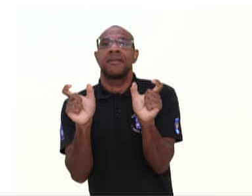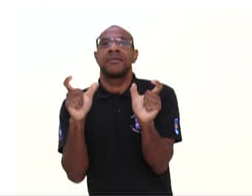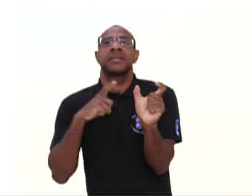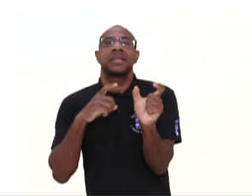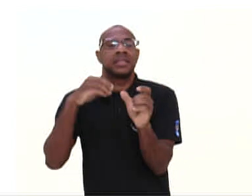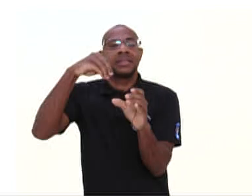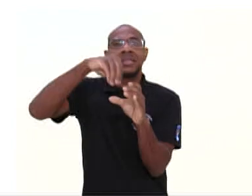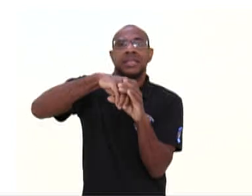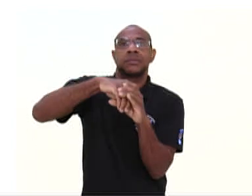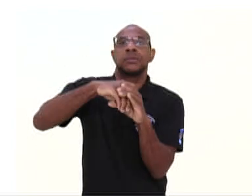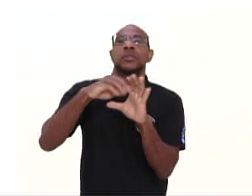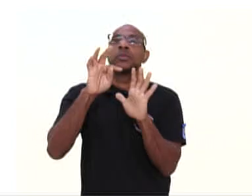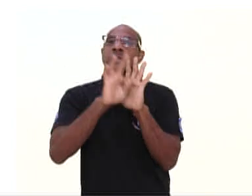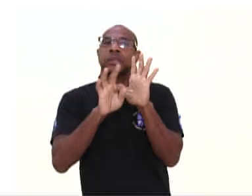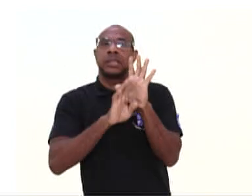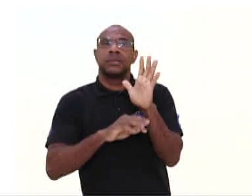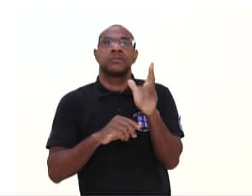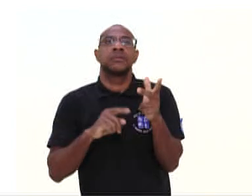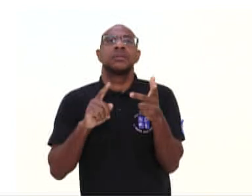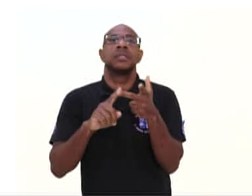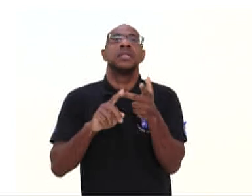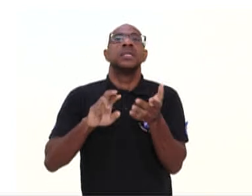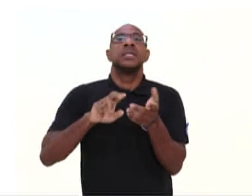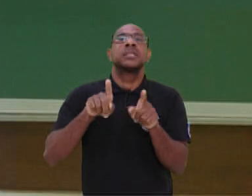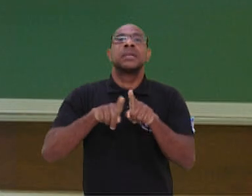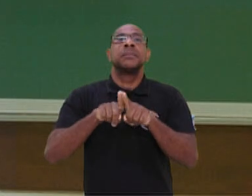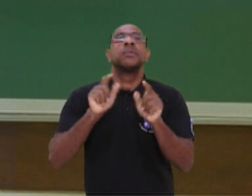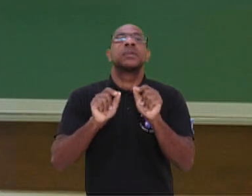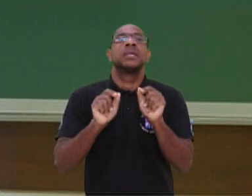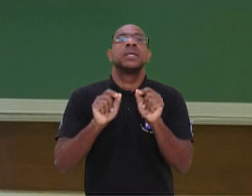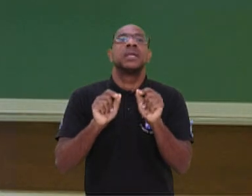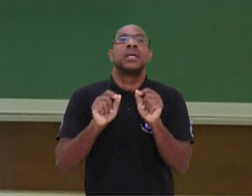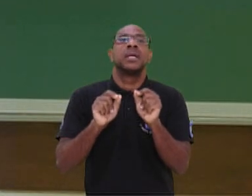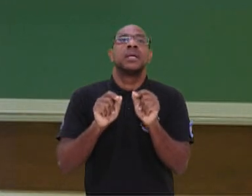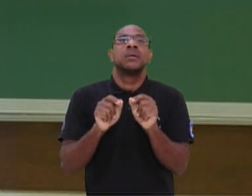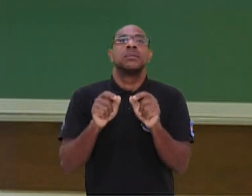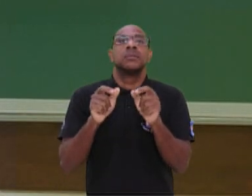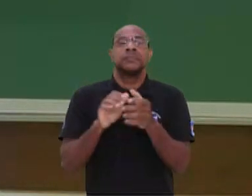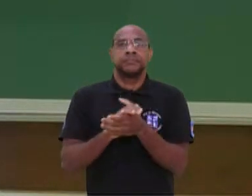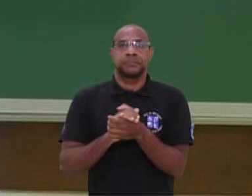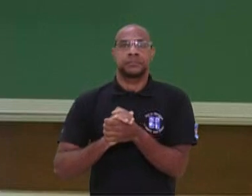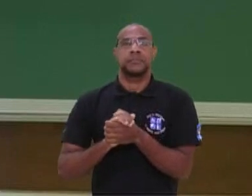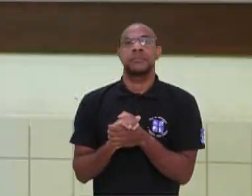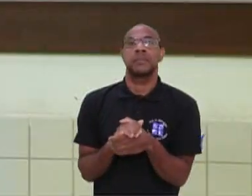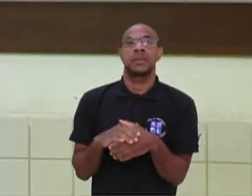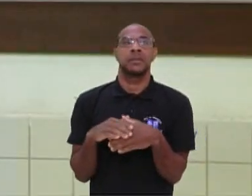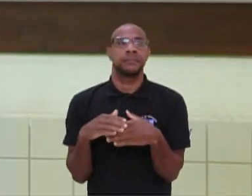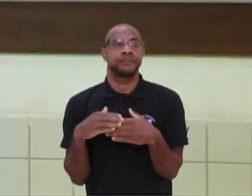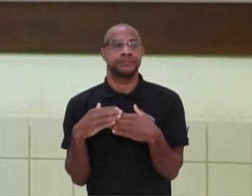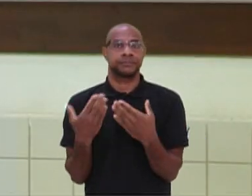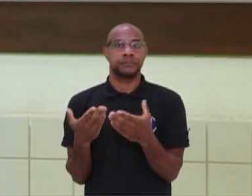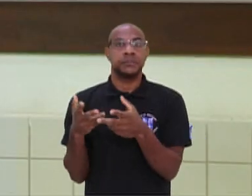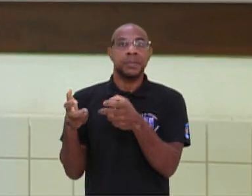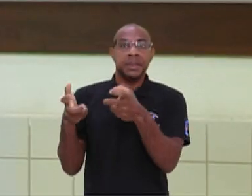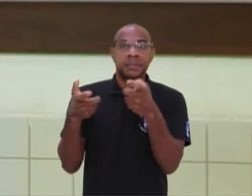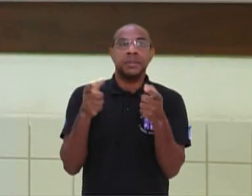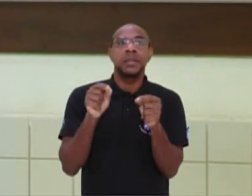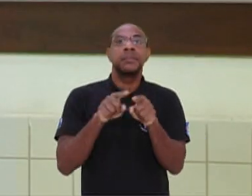e fazendo inferências, e diferenciamos as partes principais e secundárias de um texto. No caso, percebemos que nós temos